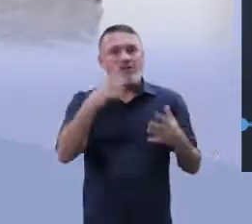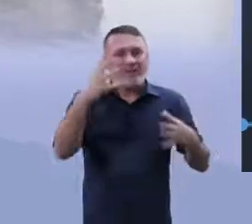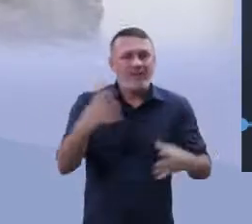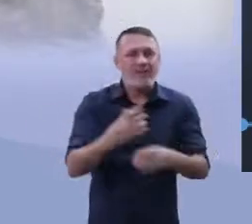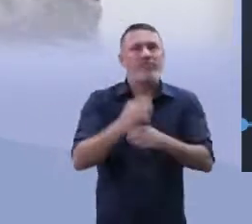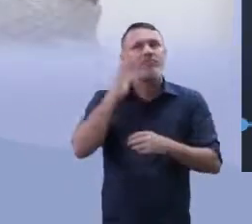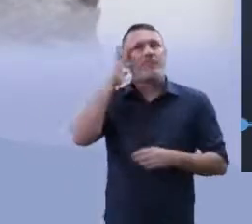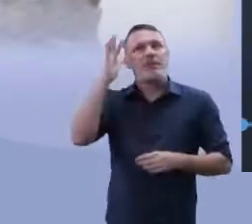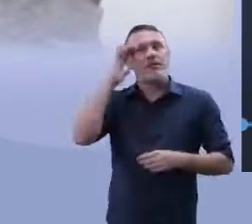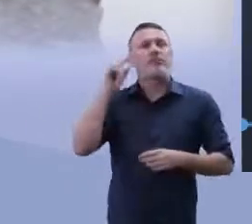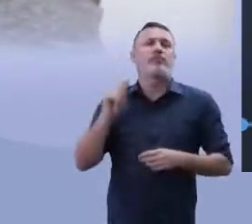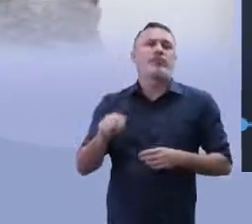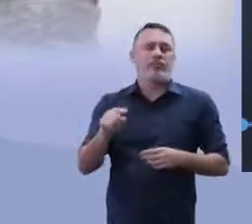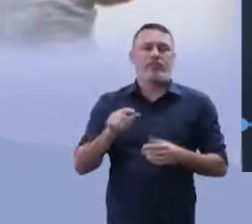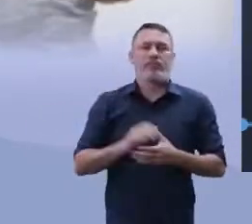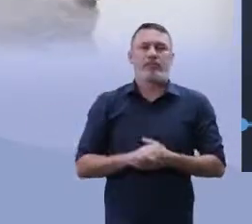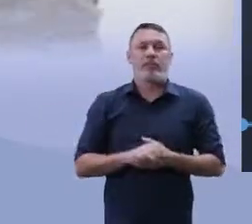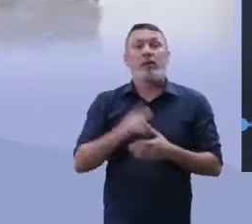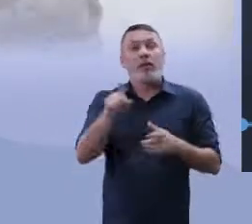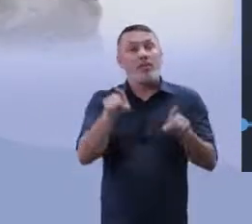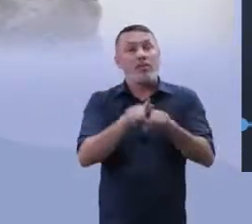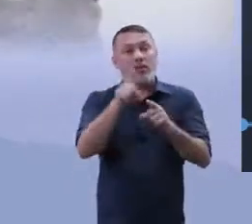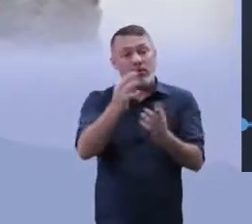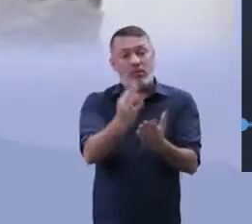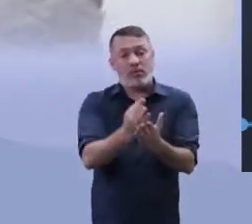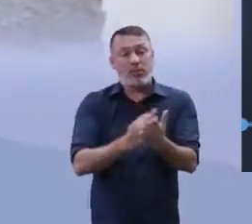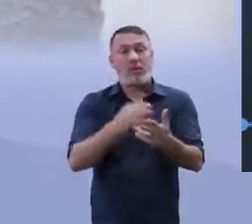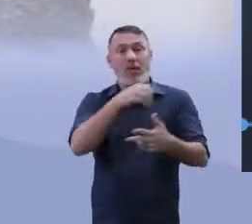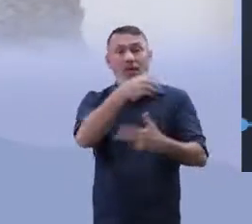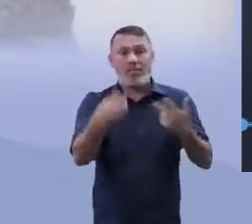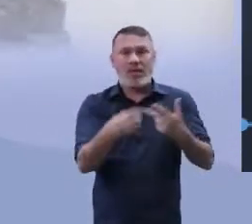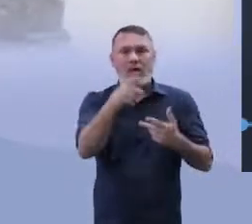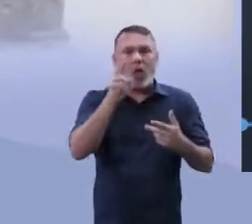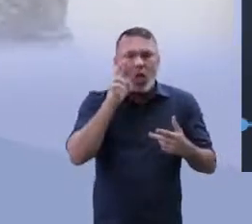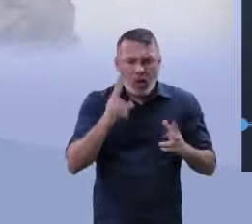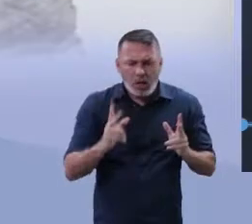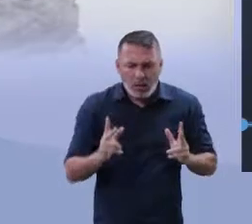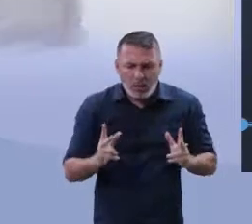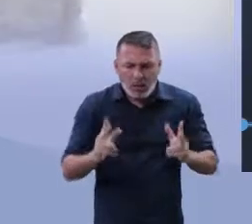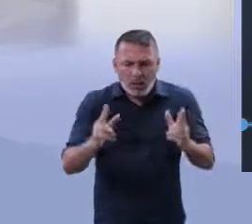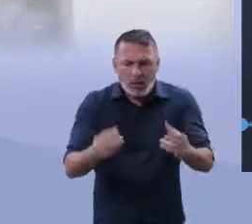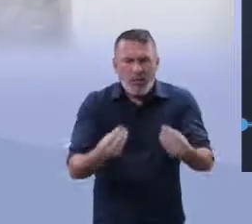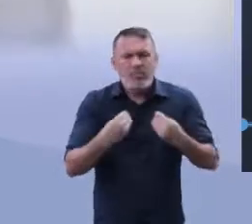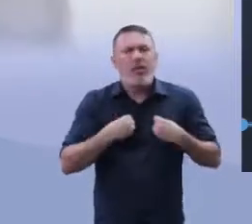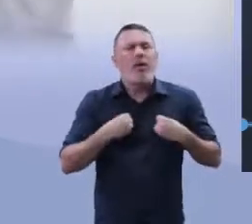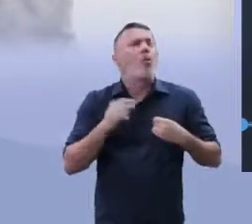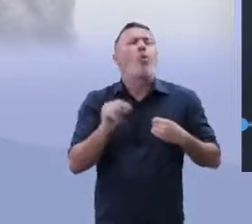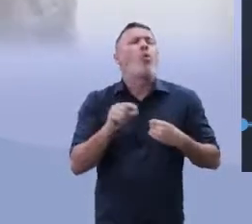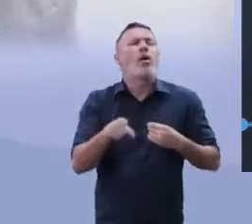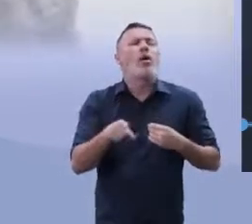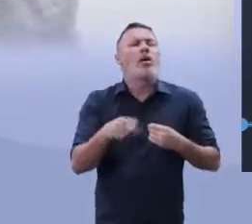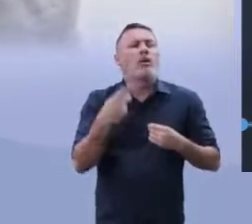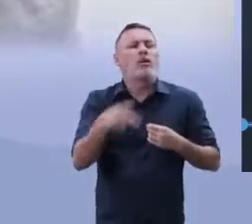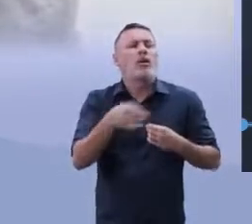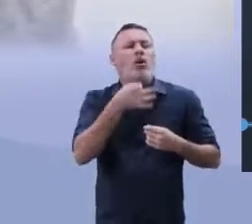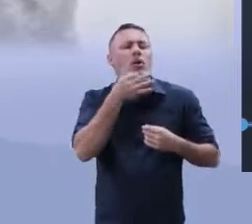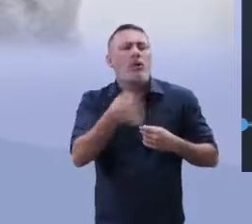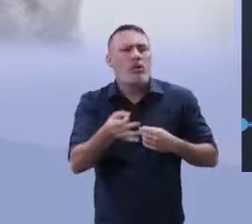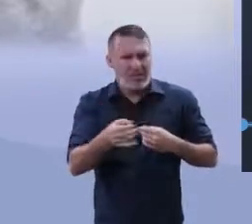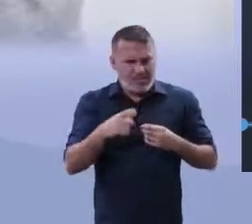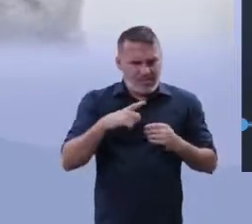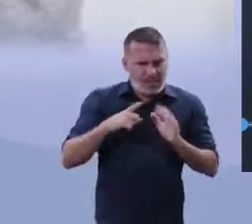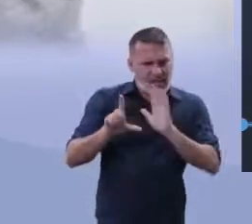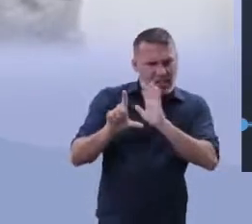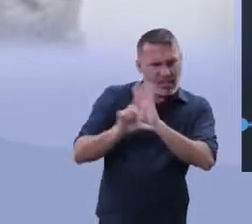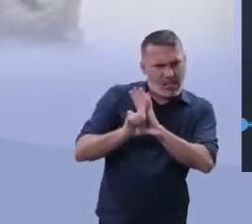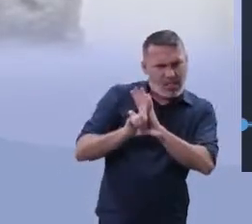vamos pensar nesse aspecto. Olhem o texto de apoio. O que o texto de apoio traz? Qual é a visão do texto de apoio? Tem